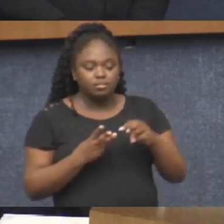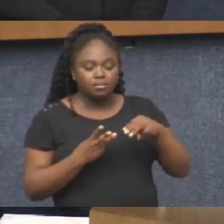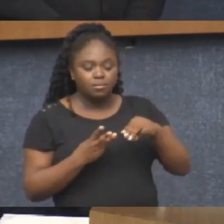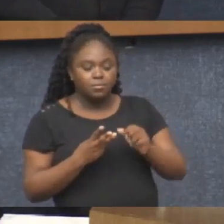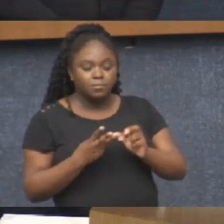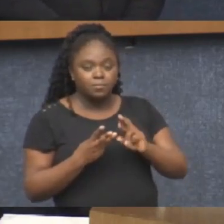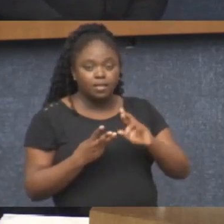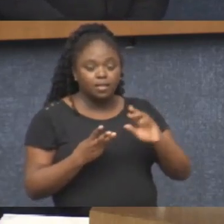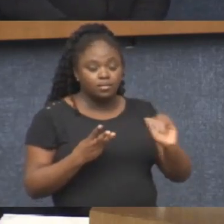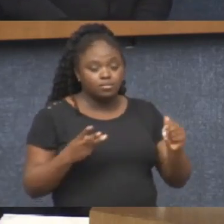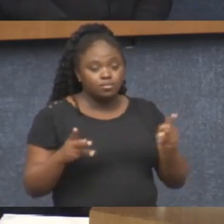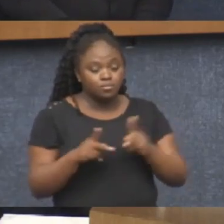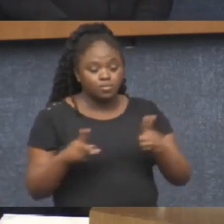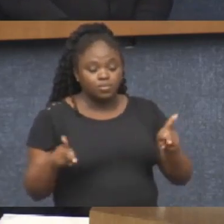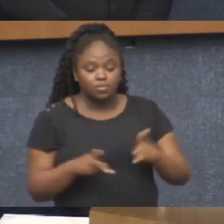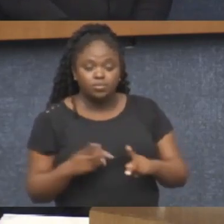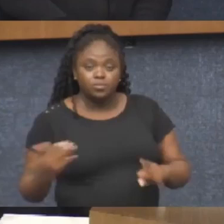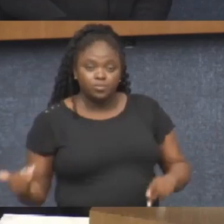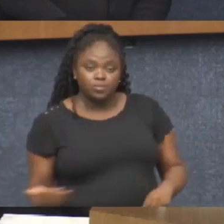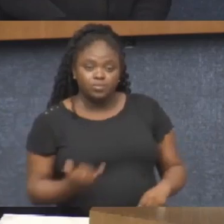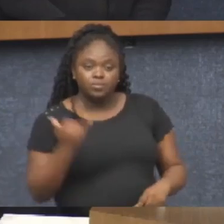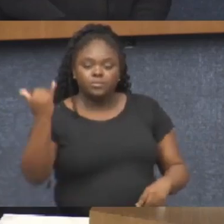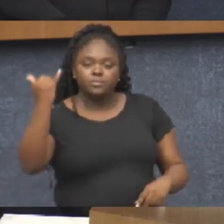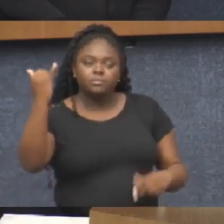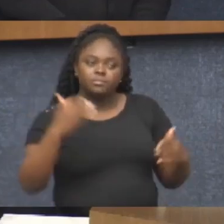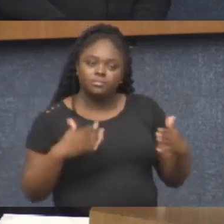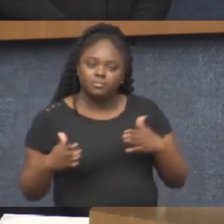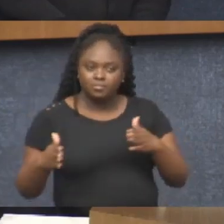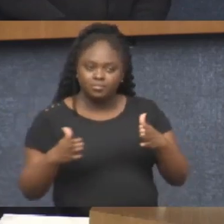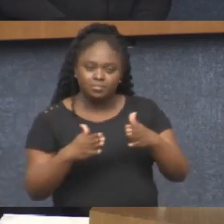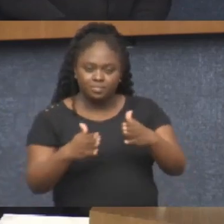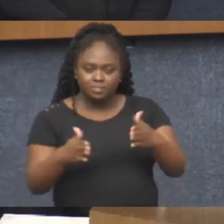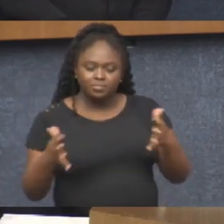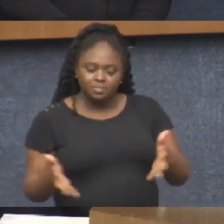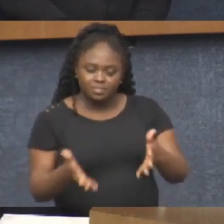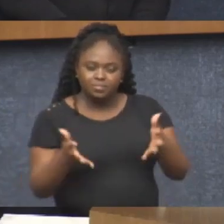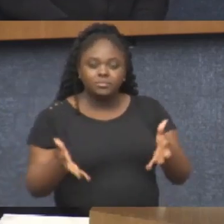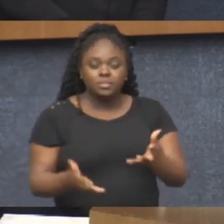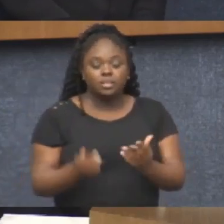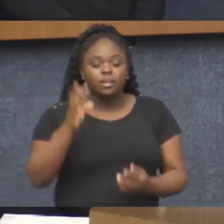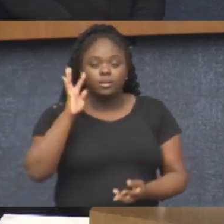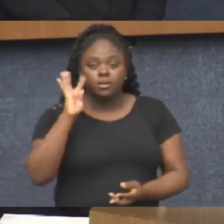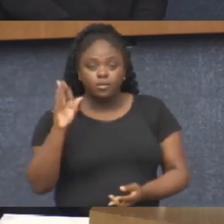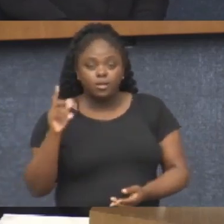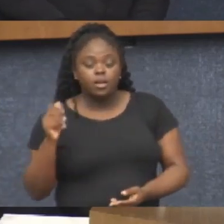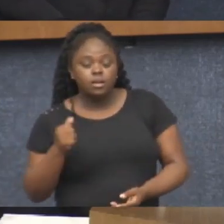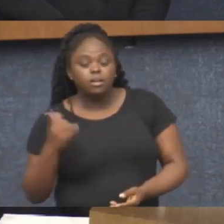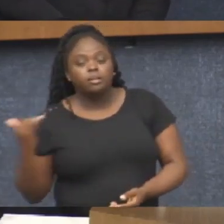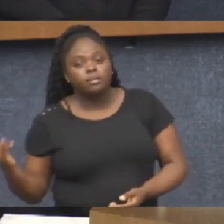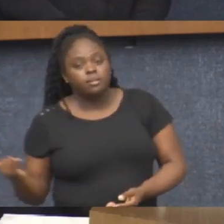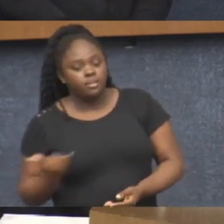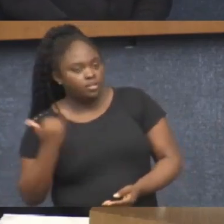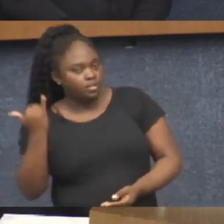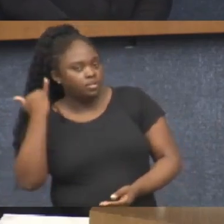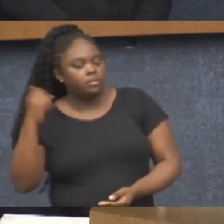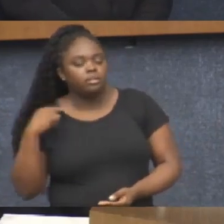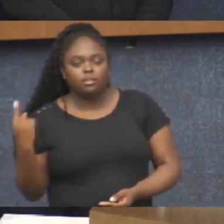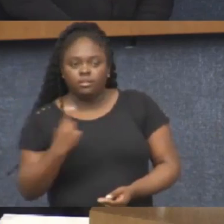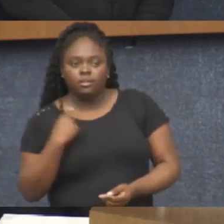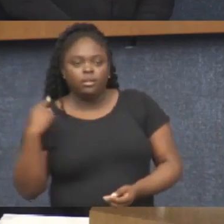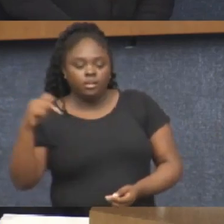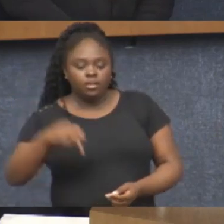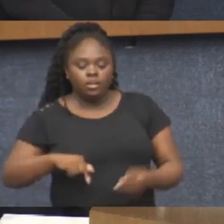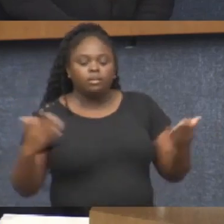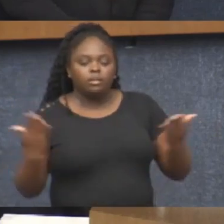nesse caminho e inspirações, né? Eu acho que isso é muito significativo para a gente poder estar